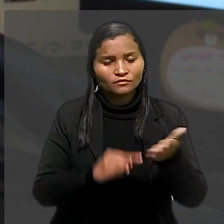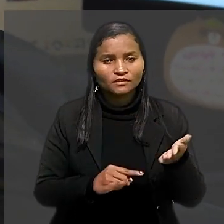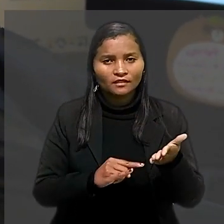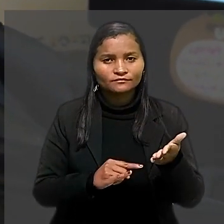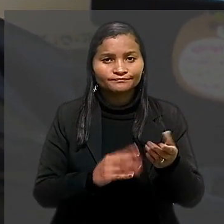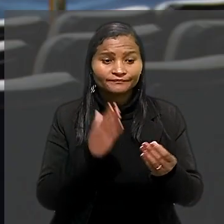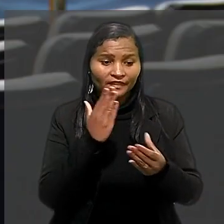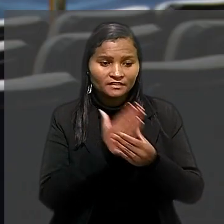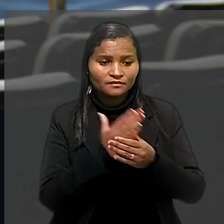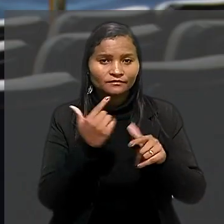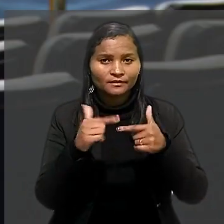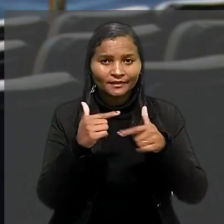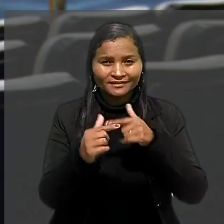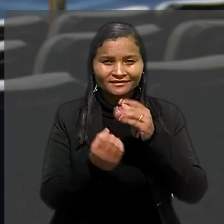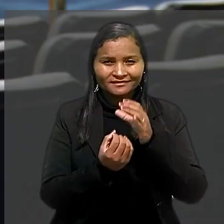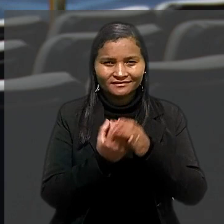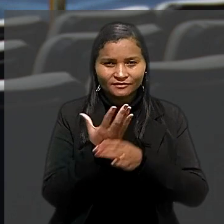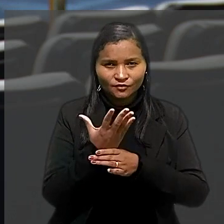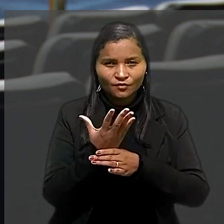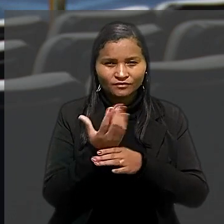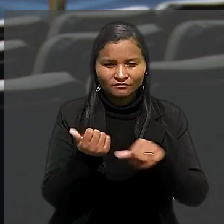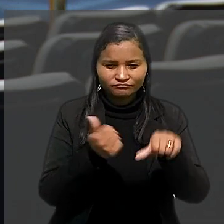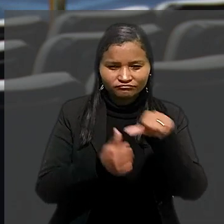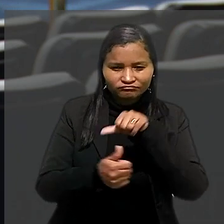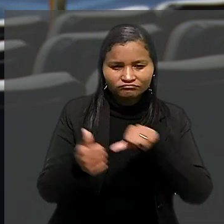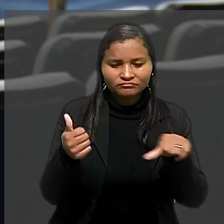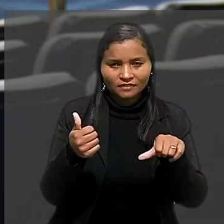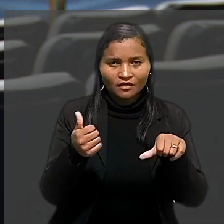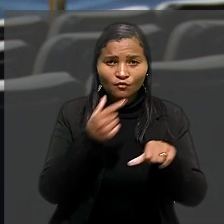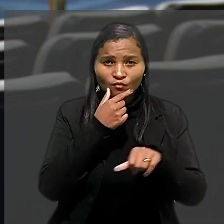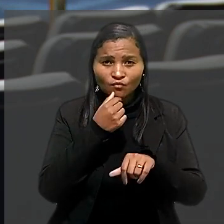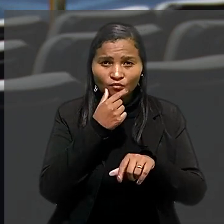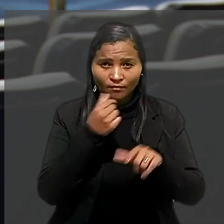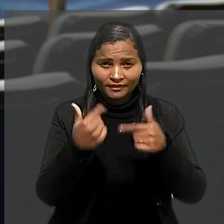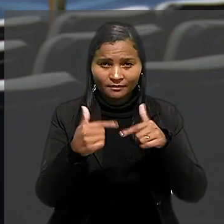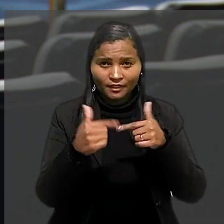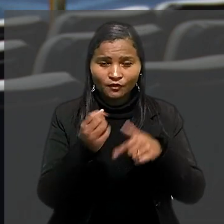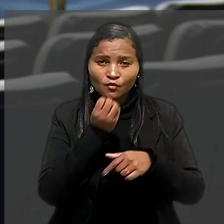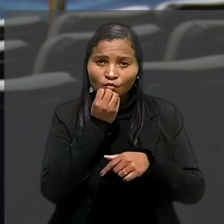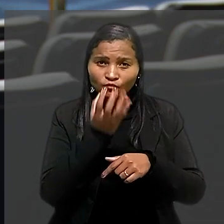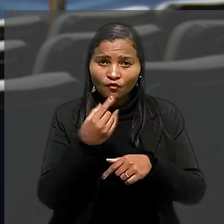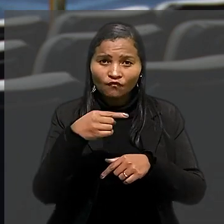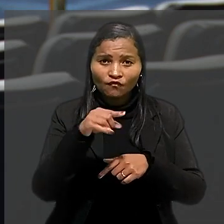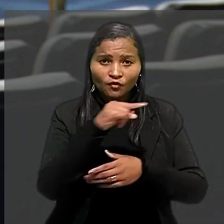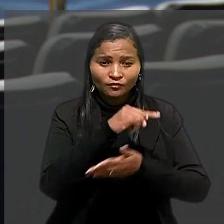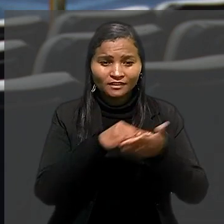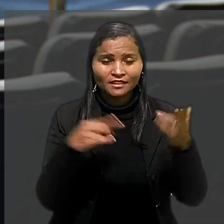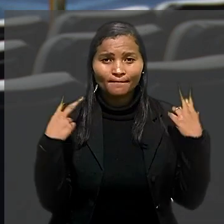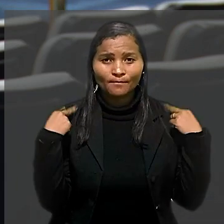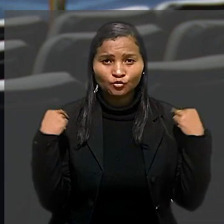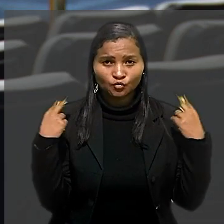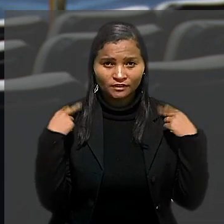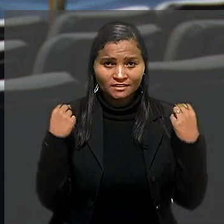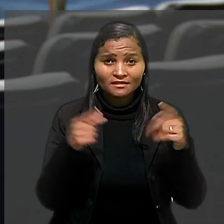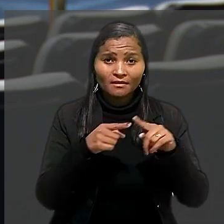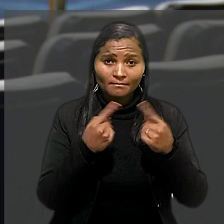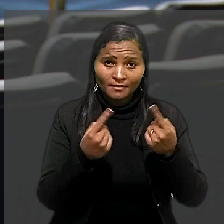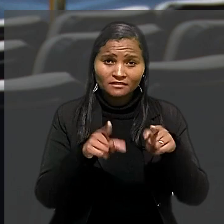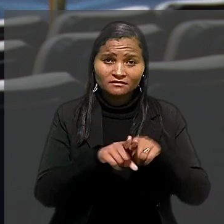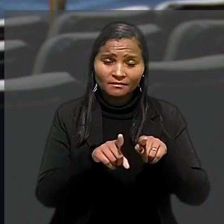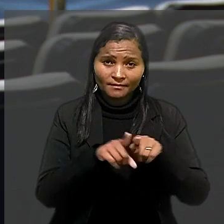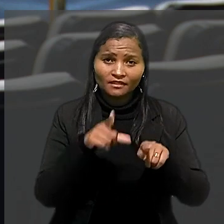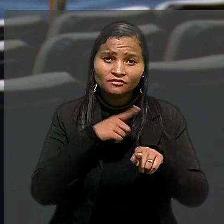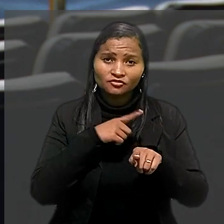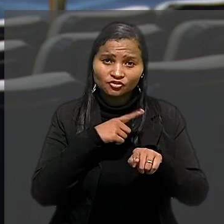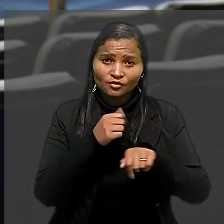único contrato. Na ação trabalhista que gerou a controvérsia, o trabalhador contou que foi contratado como motorista,